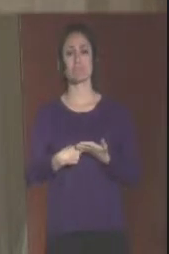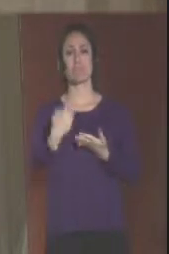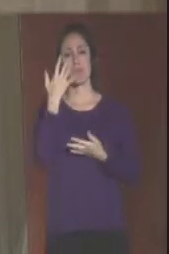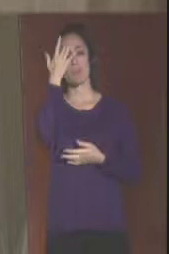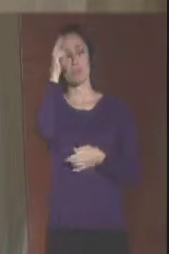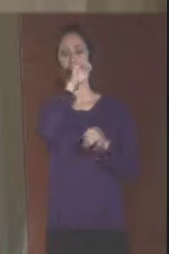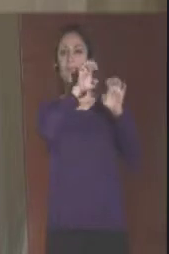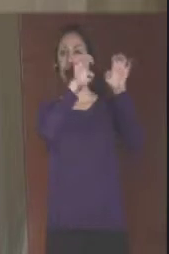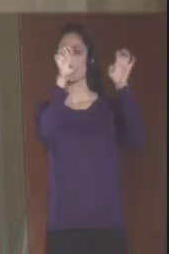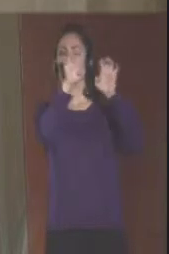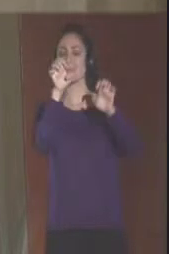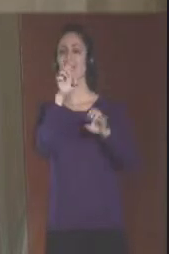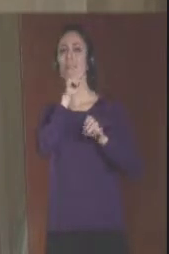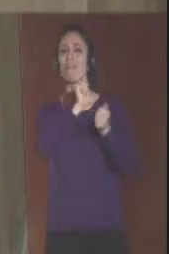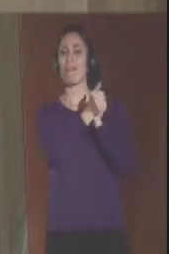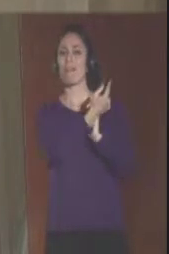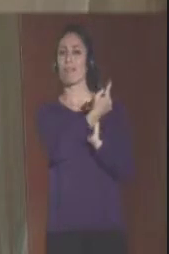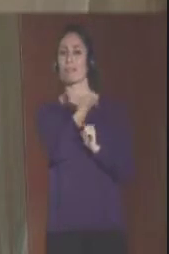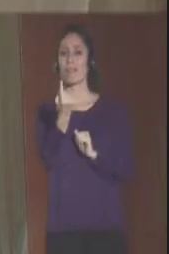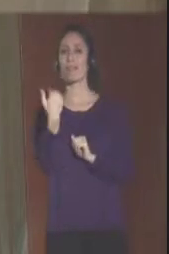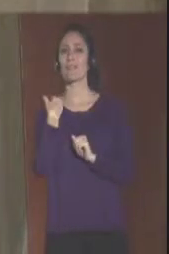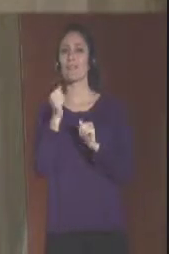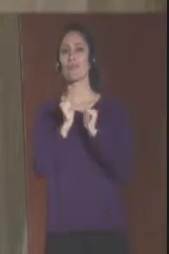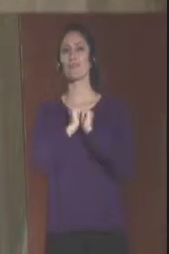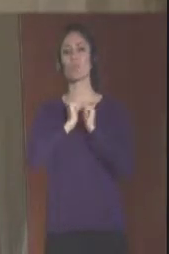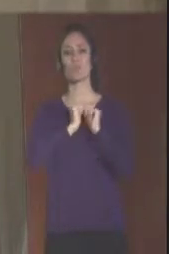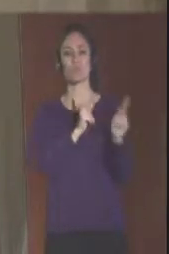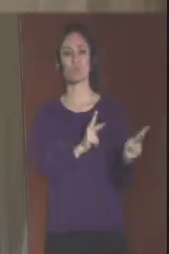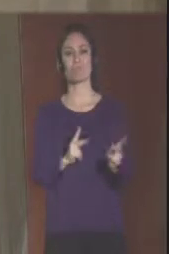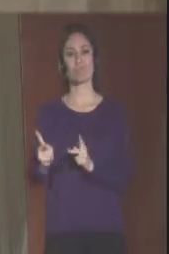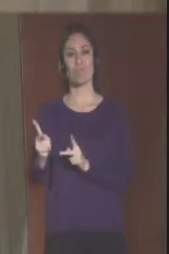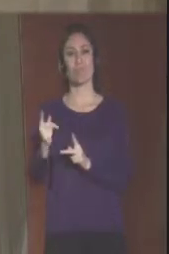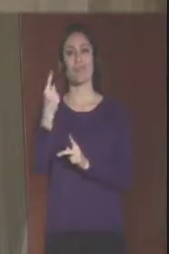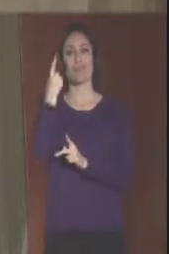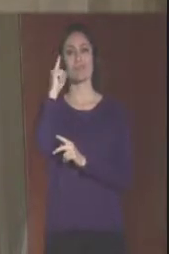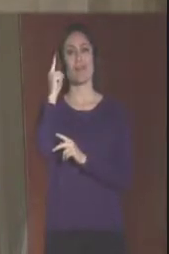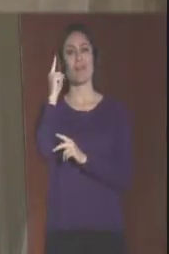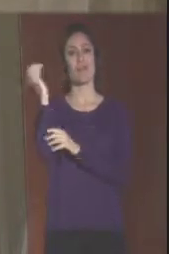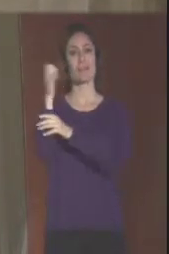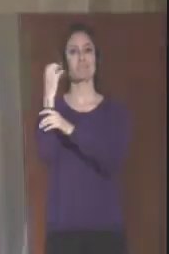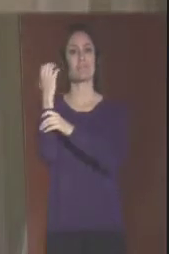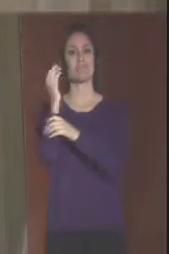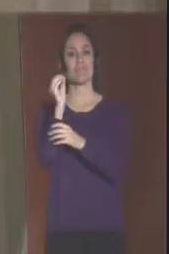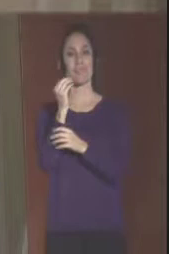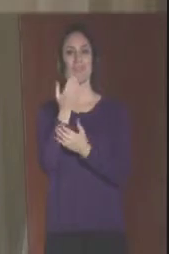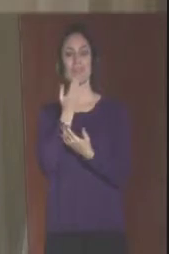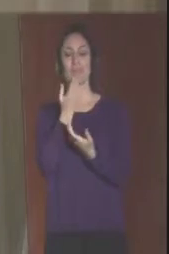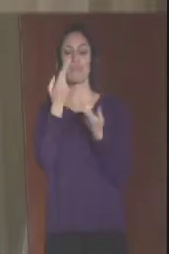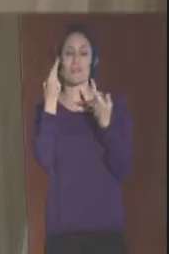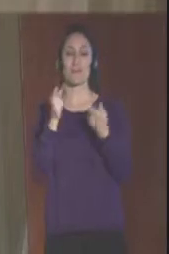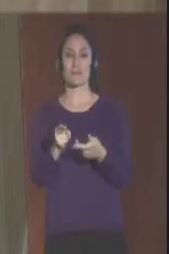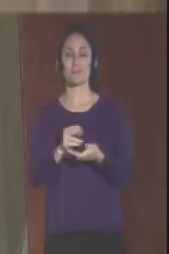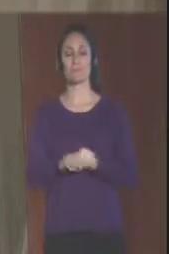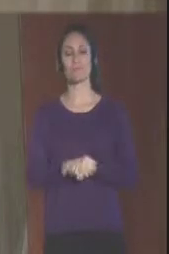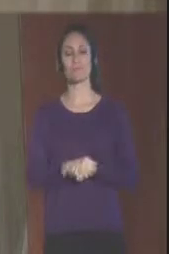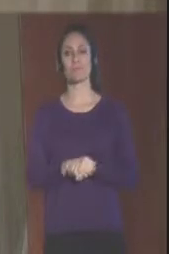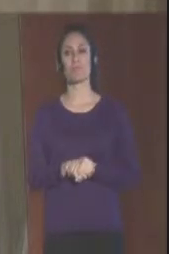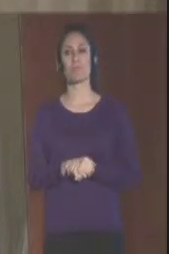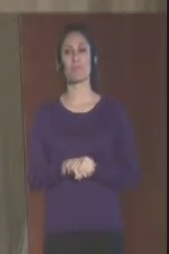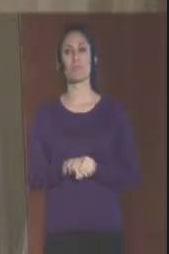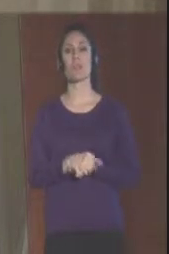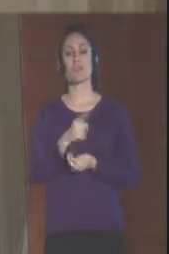de contingência, mas quando acontece um evento de grande magnitude, acaba influindo na vida toda da